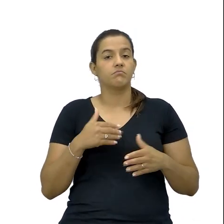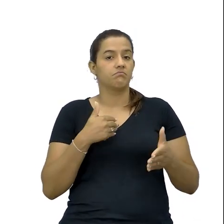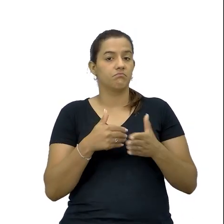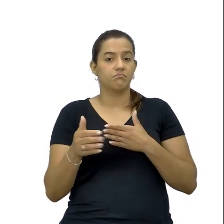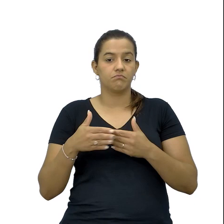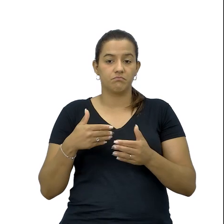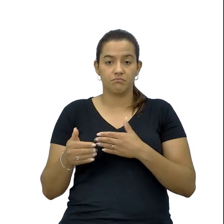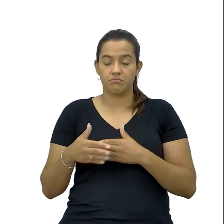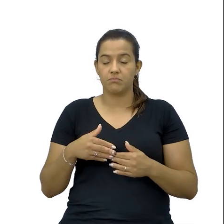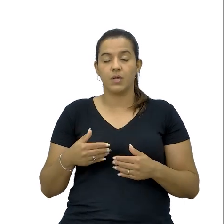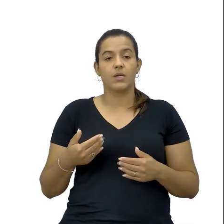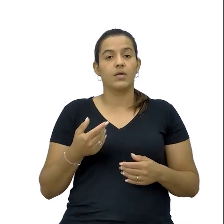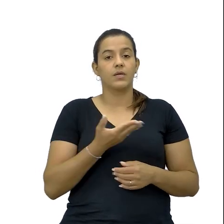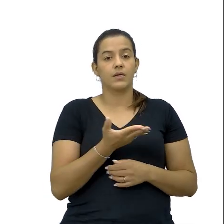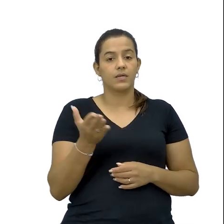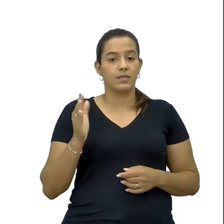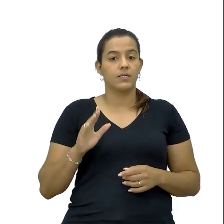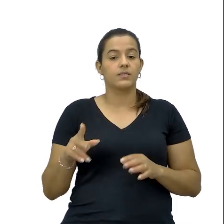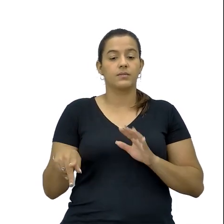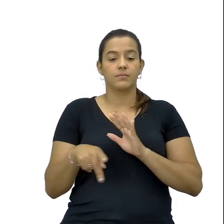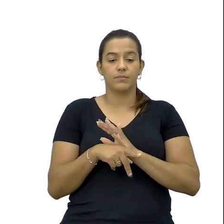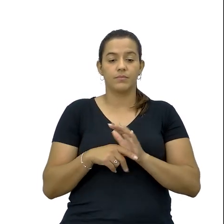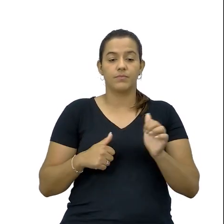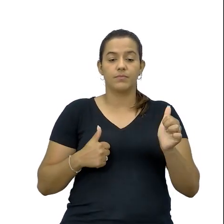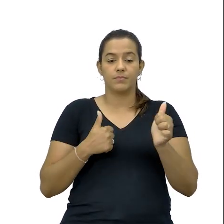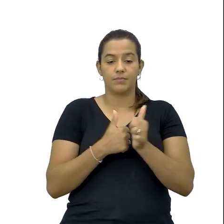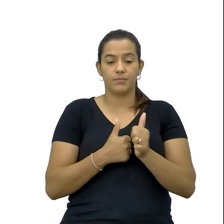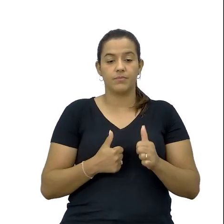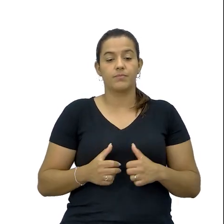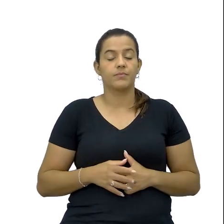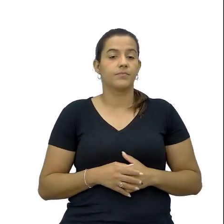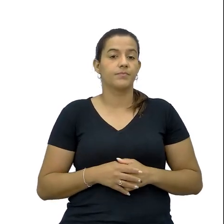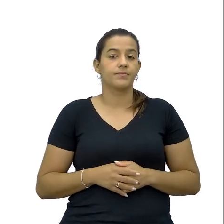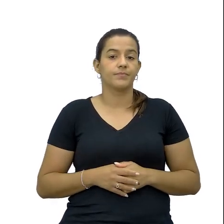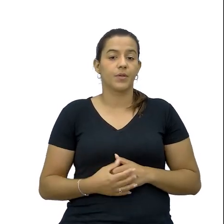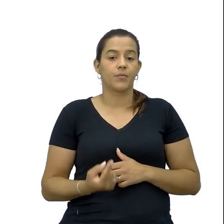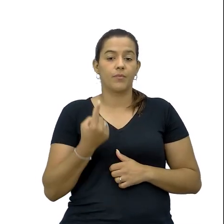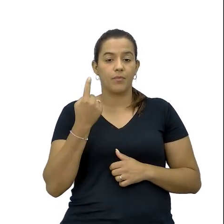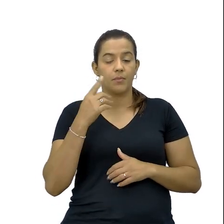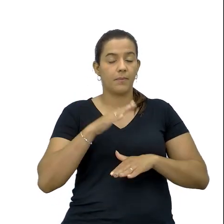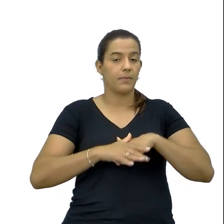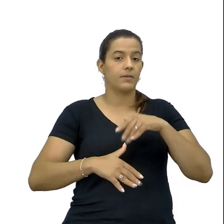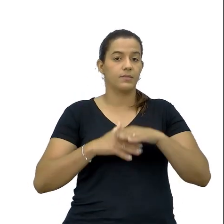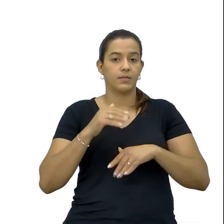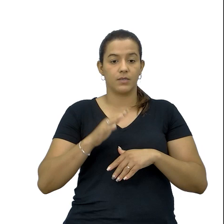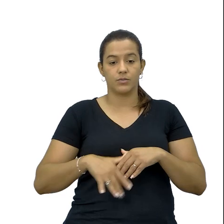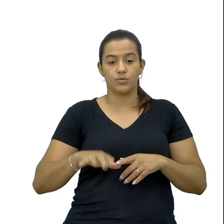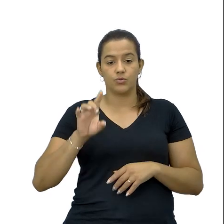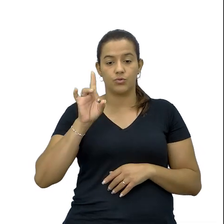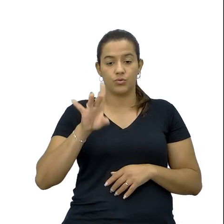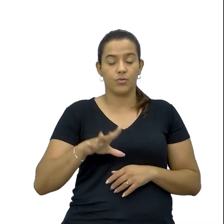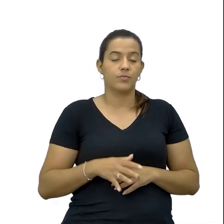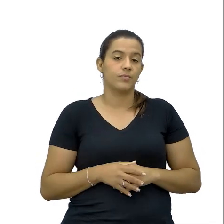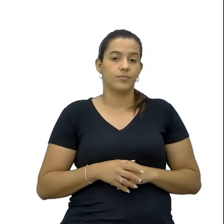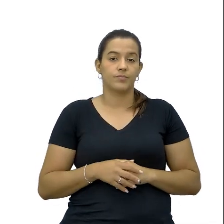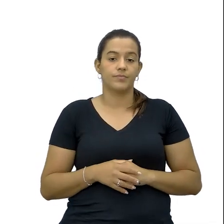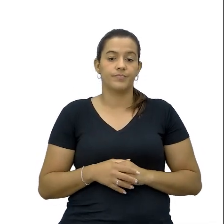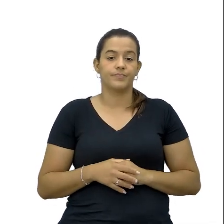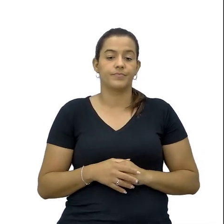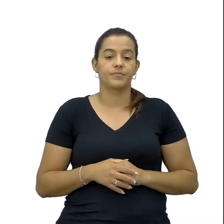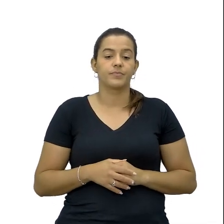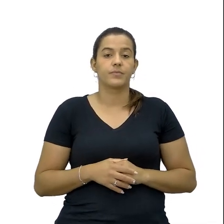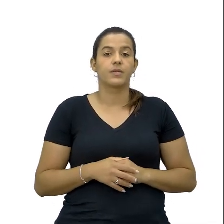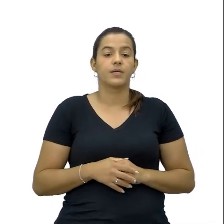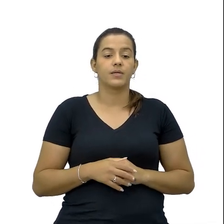como eu chame, eles são muito próximos, né? Porque eu estou avaliando uma habilidade, né, que está posta lá para os estudantes.